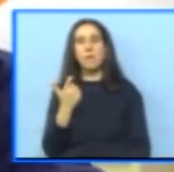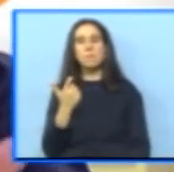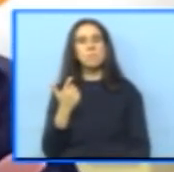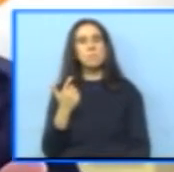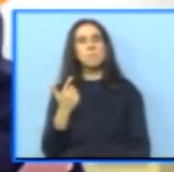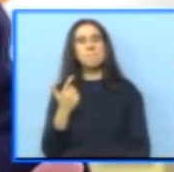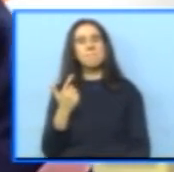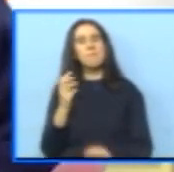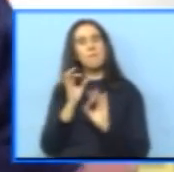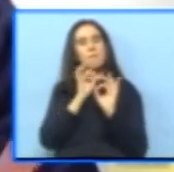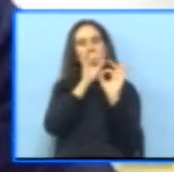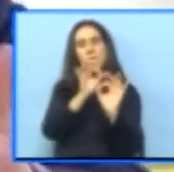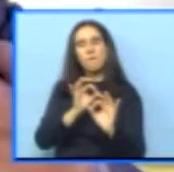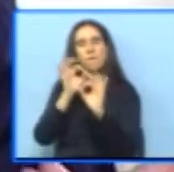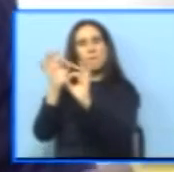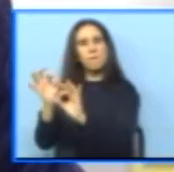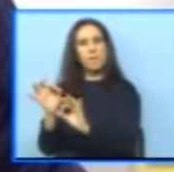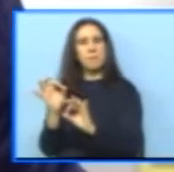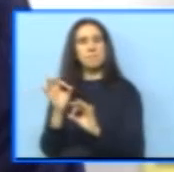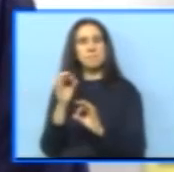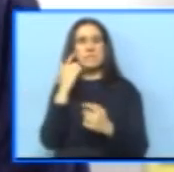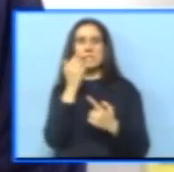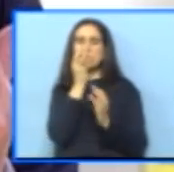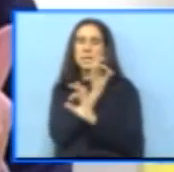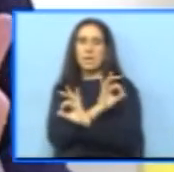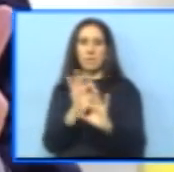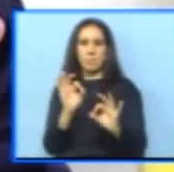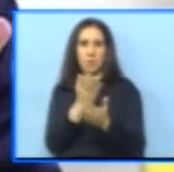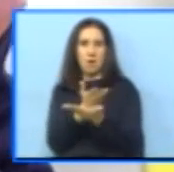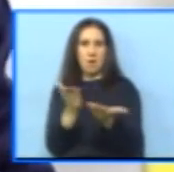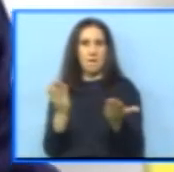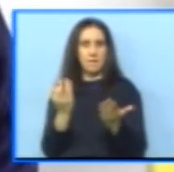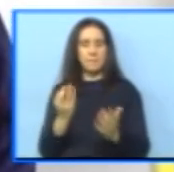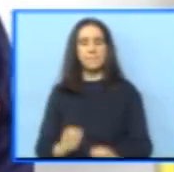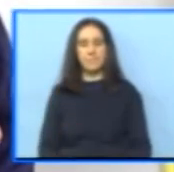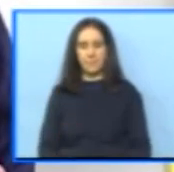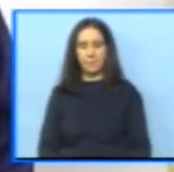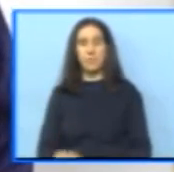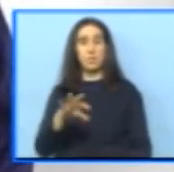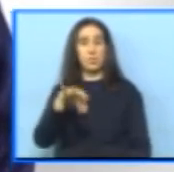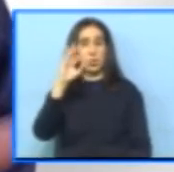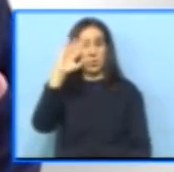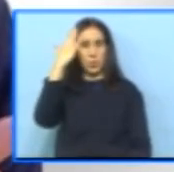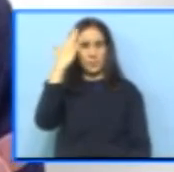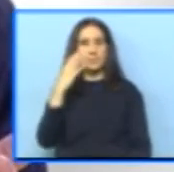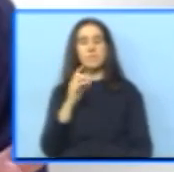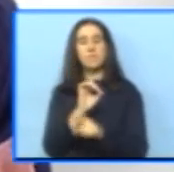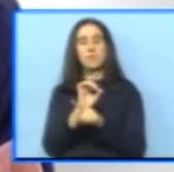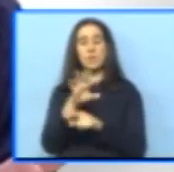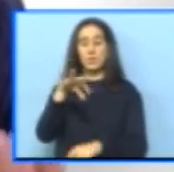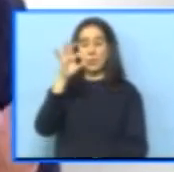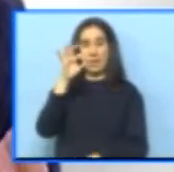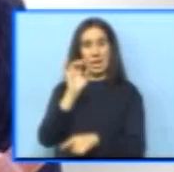elogiados de uma forma muito, apresentados como exemplares, muito significativos. Portanto, há essa primeira escolha. E depois, dentro dessa